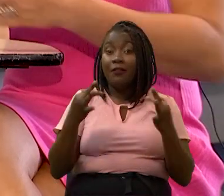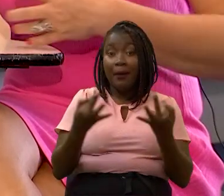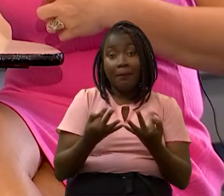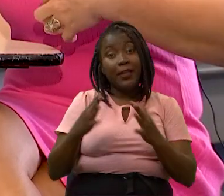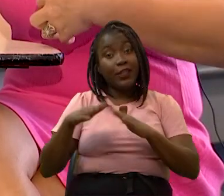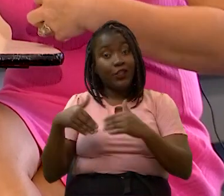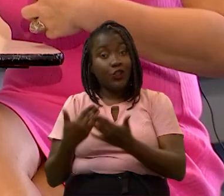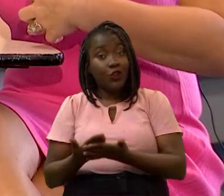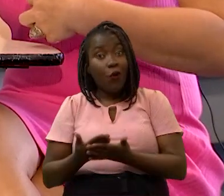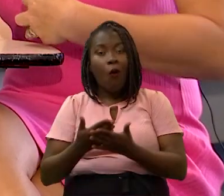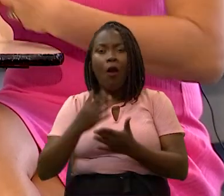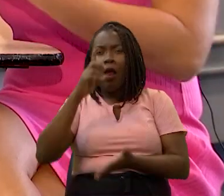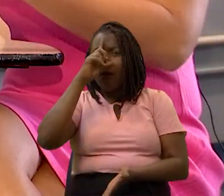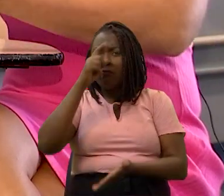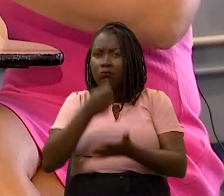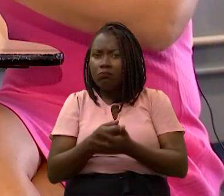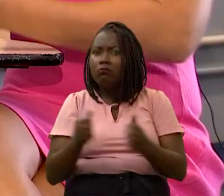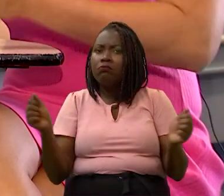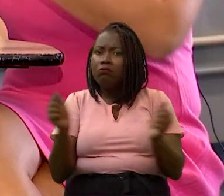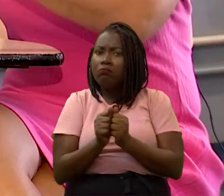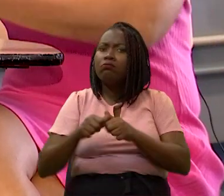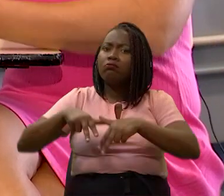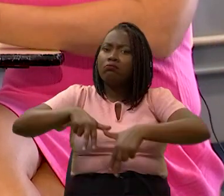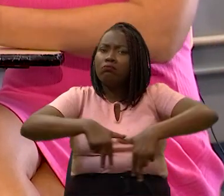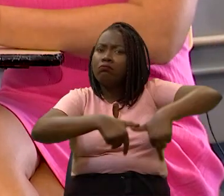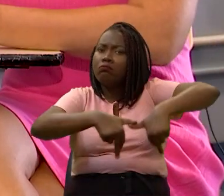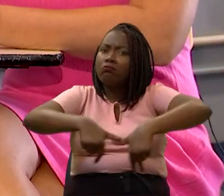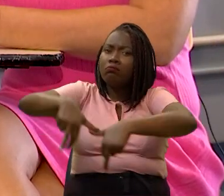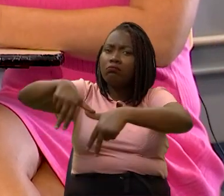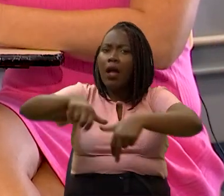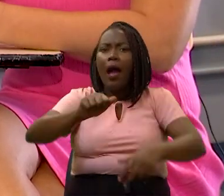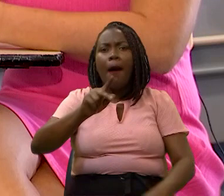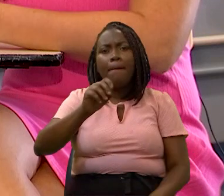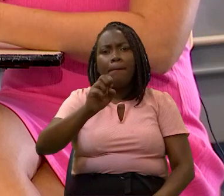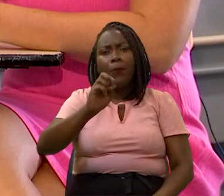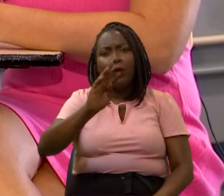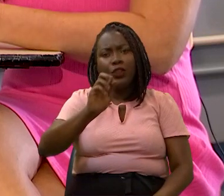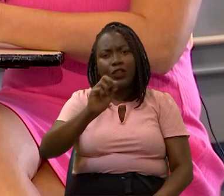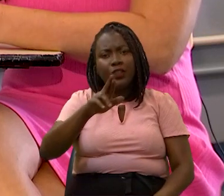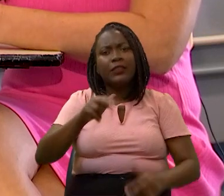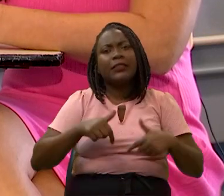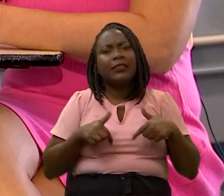quando família e escola resolvem caminhar lado a lado e apostar de fato